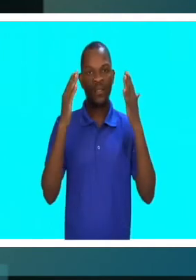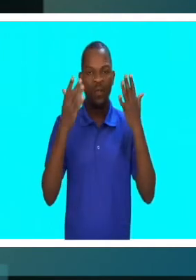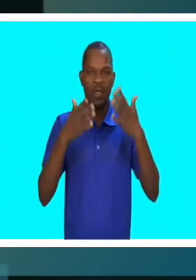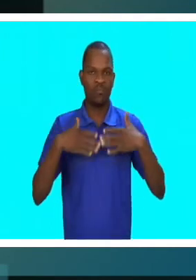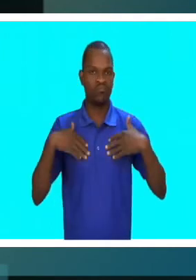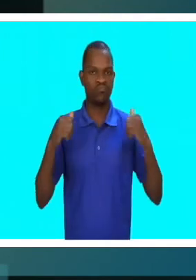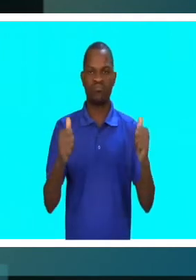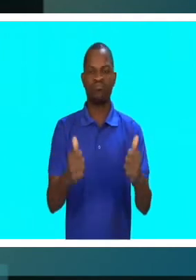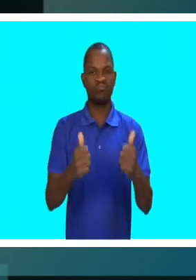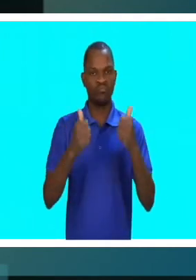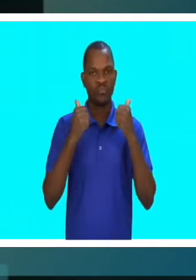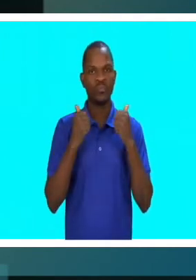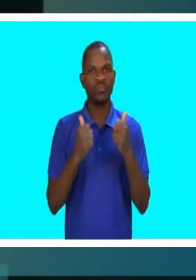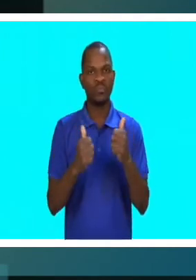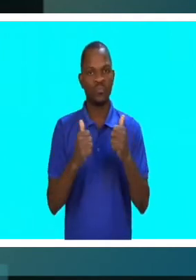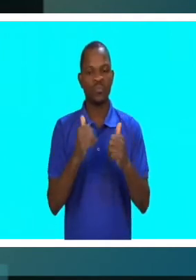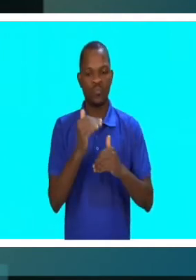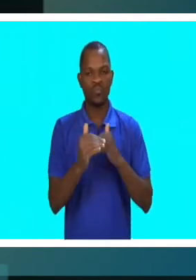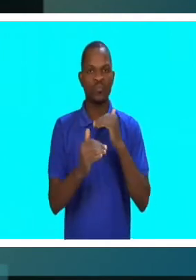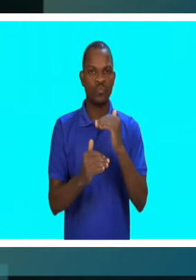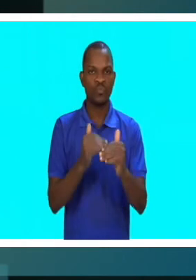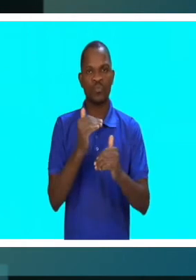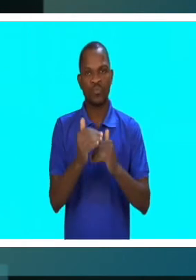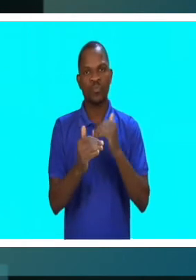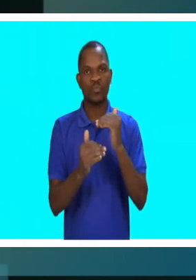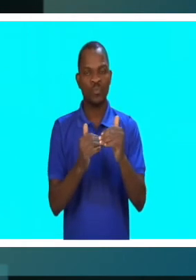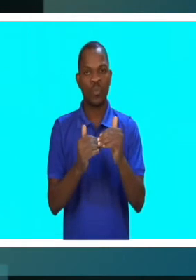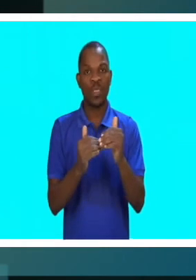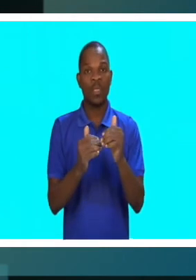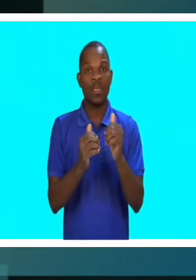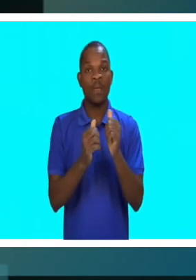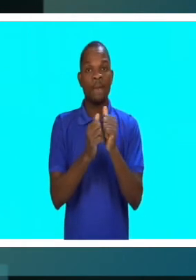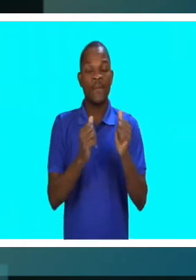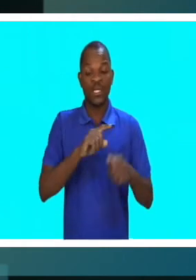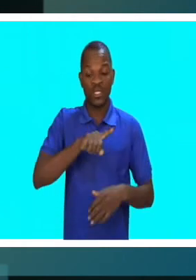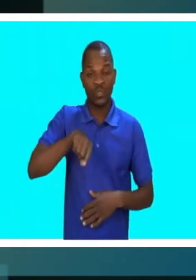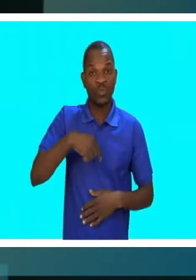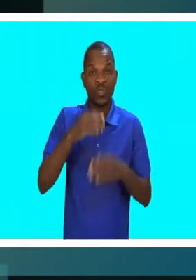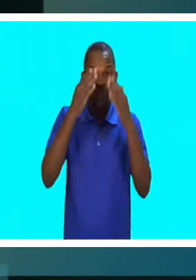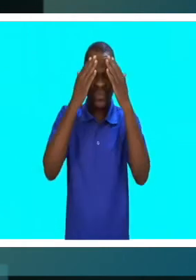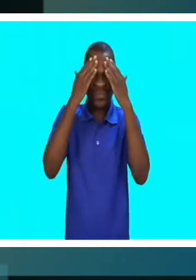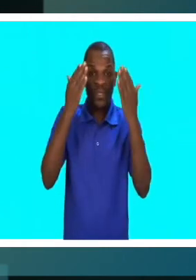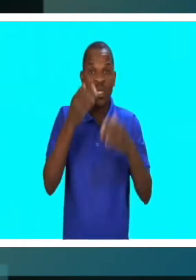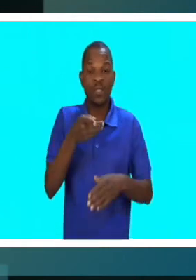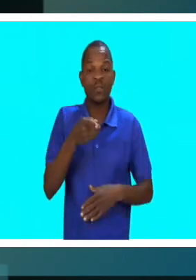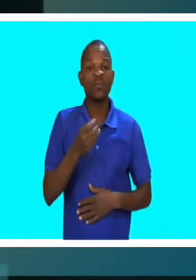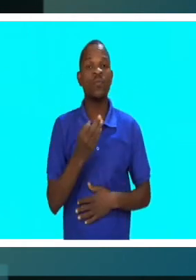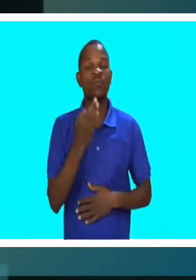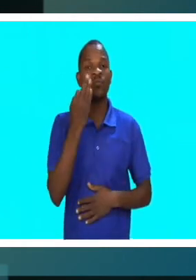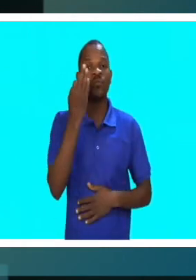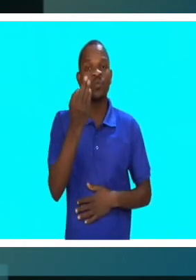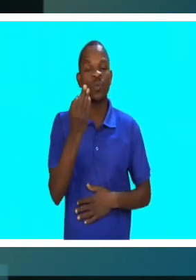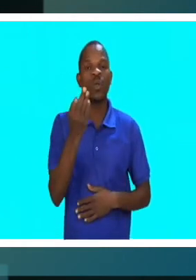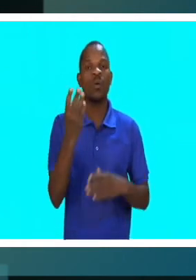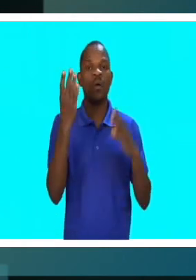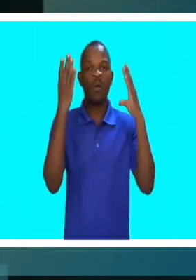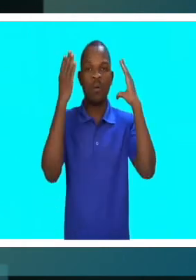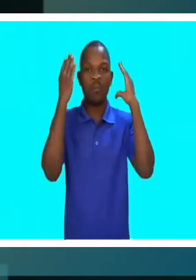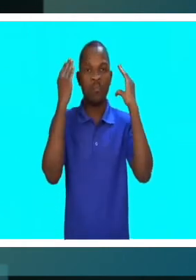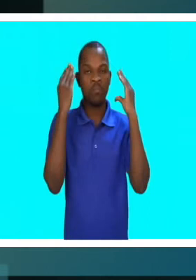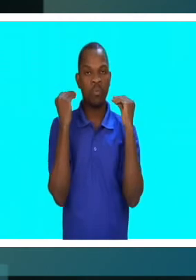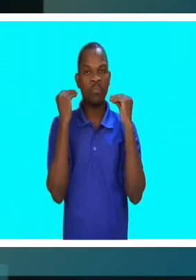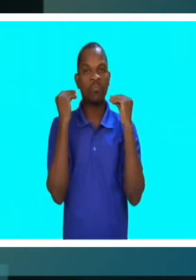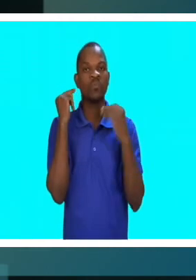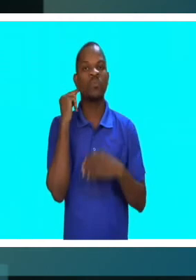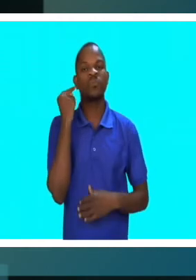foi desenvolvendo a vida dela, que é a saúde dela, foi desenvolvendo paulatinamente, sem